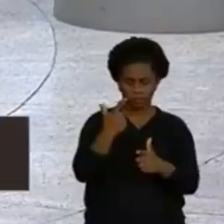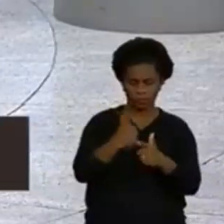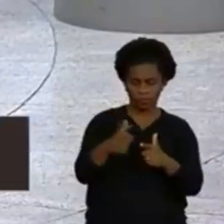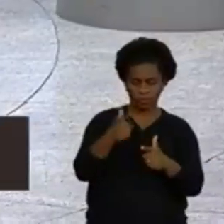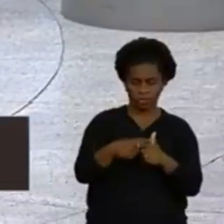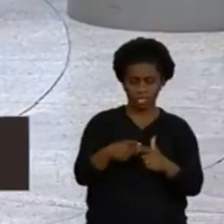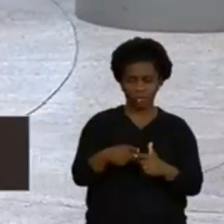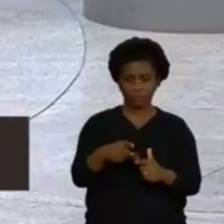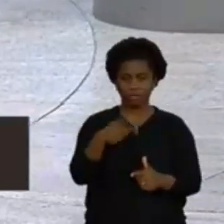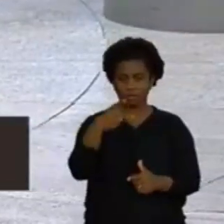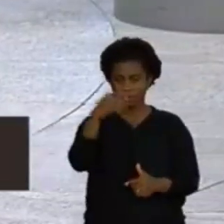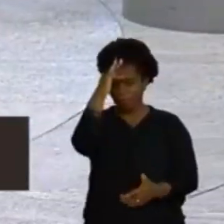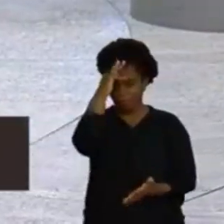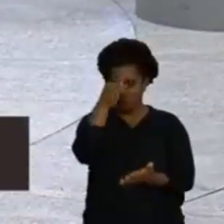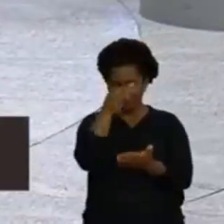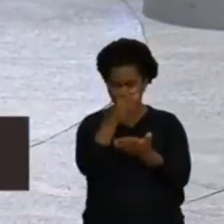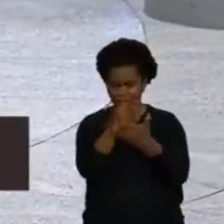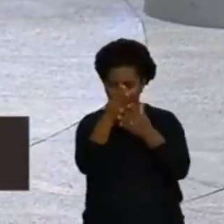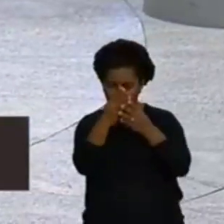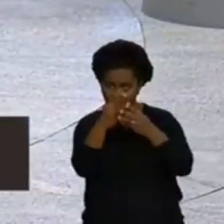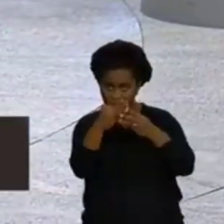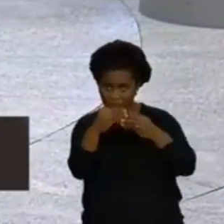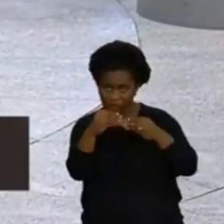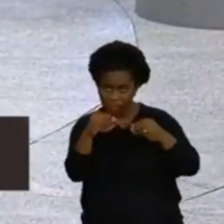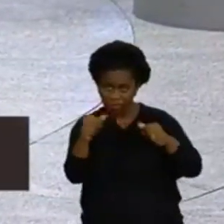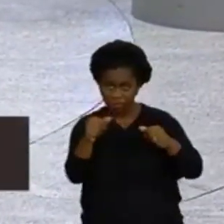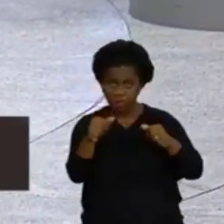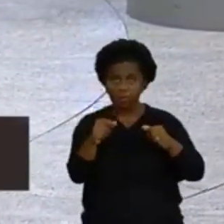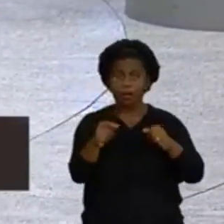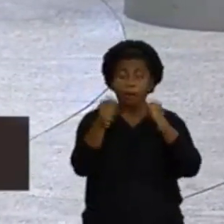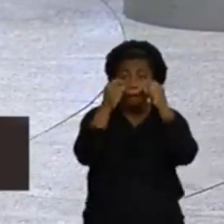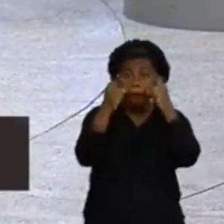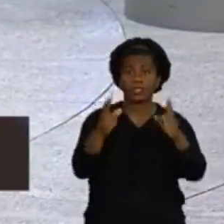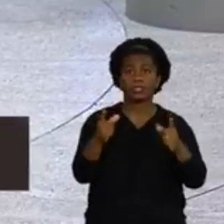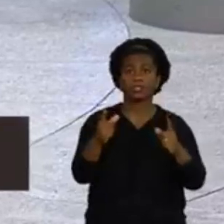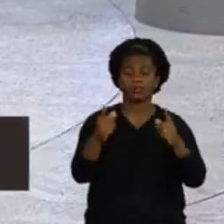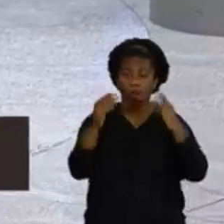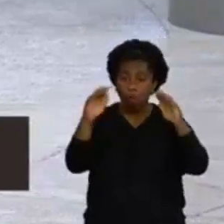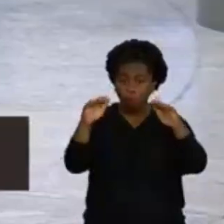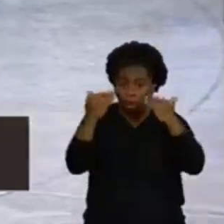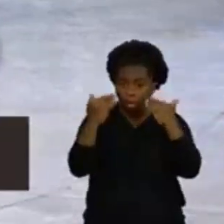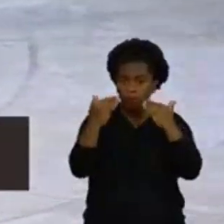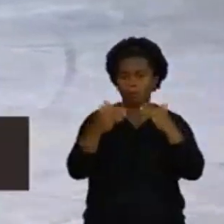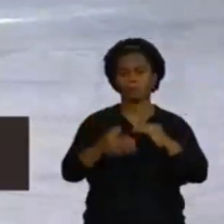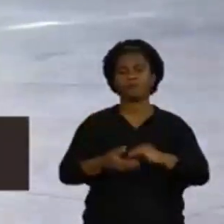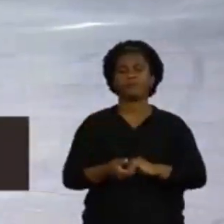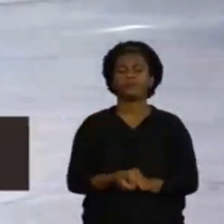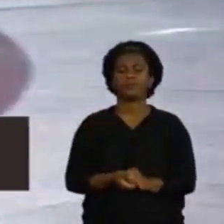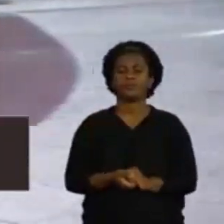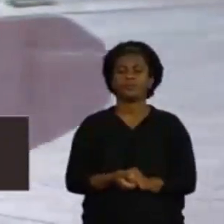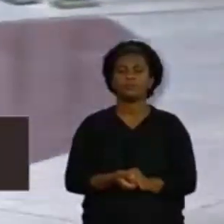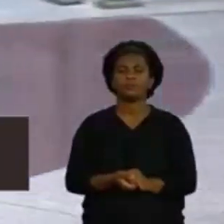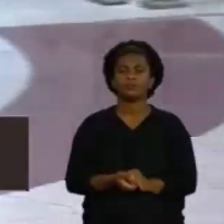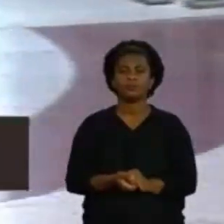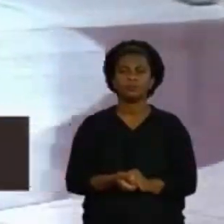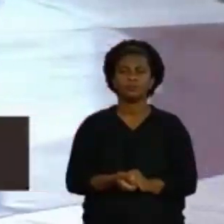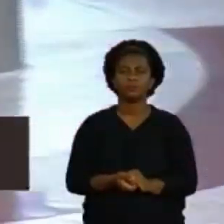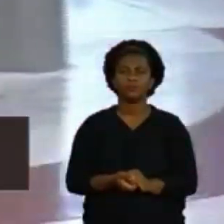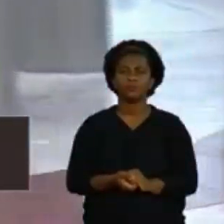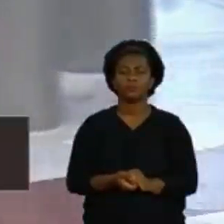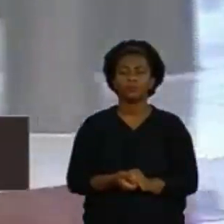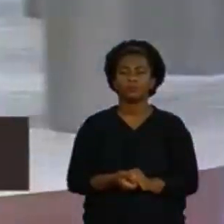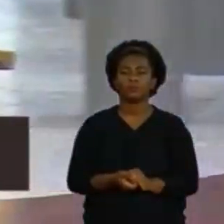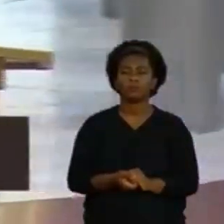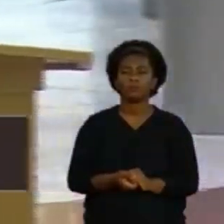murcha, preste bem atenção, abre os olhos e olhe bem para mim. Quando